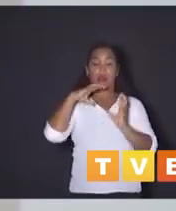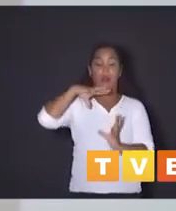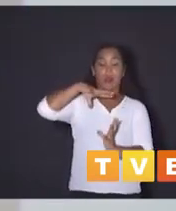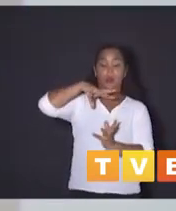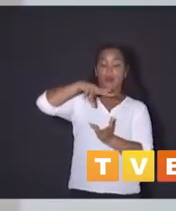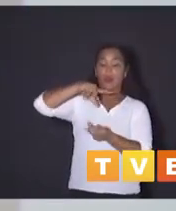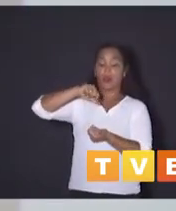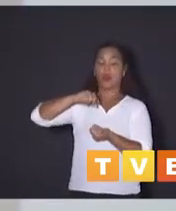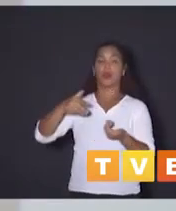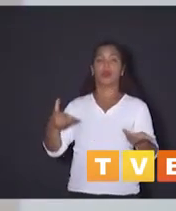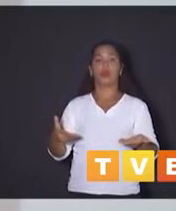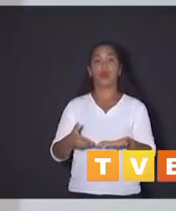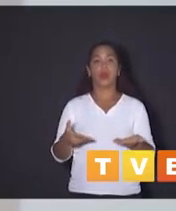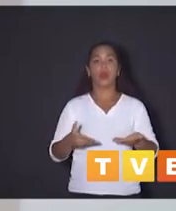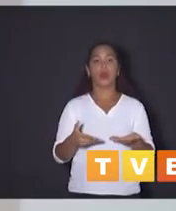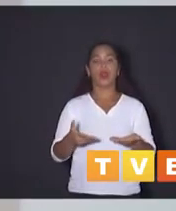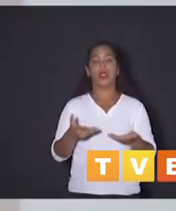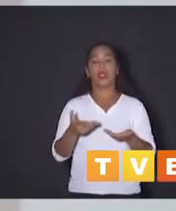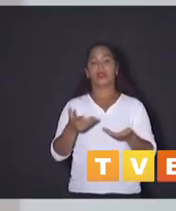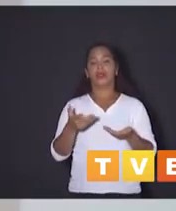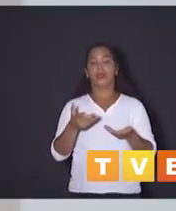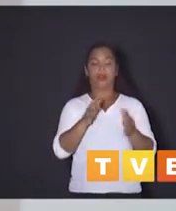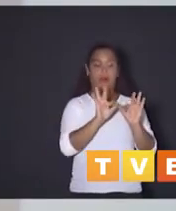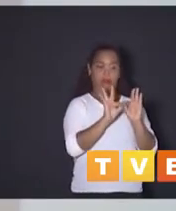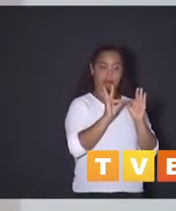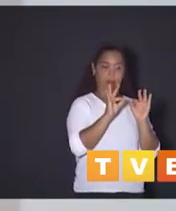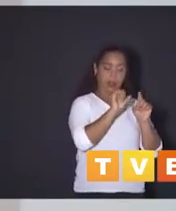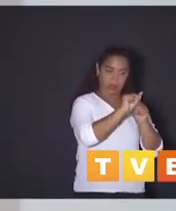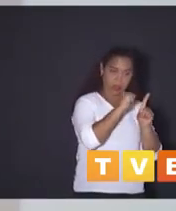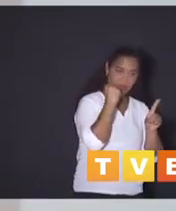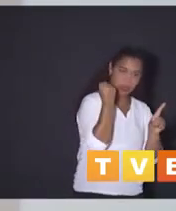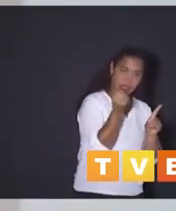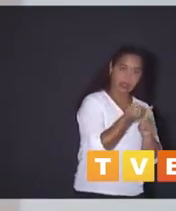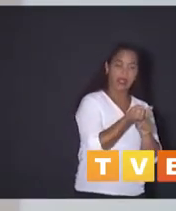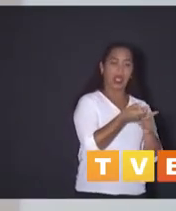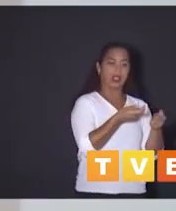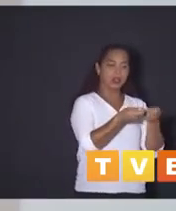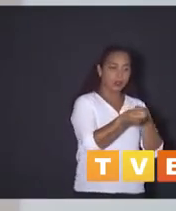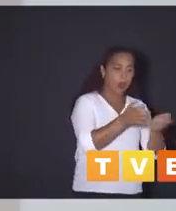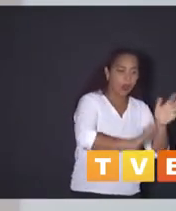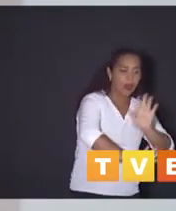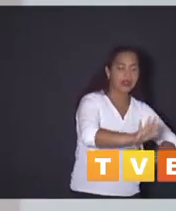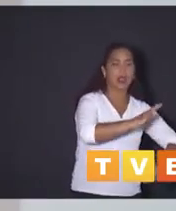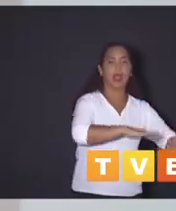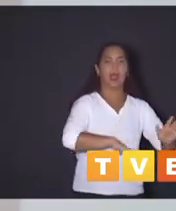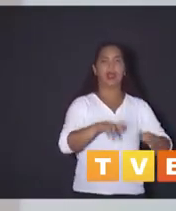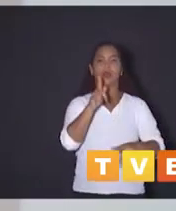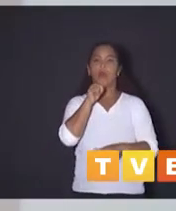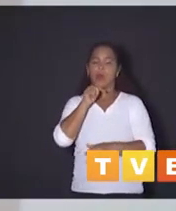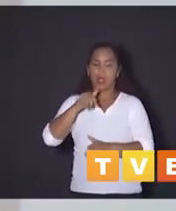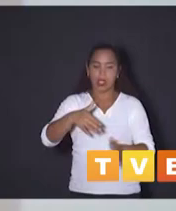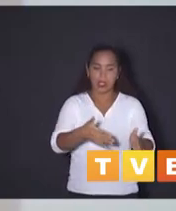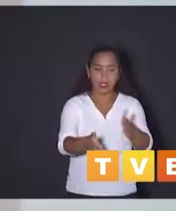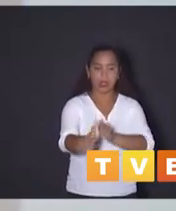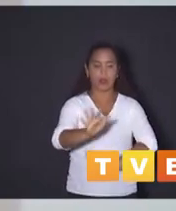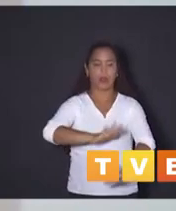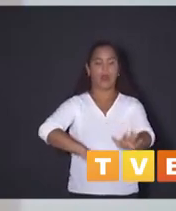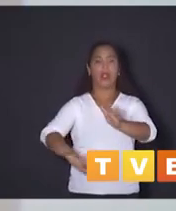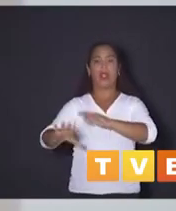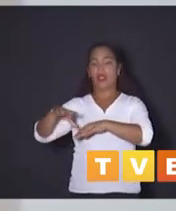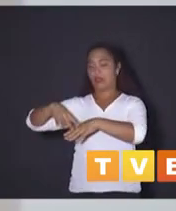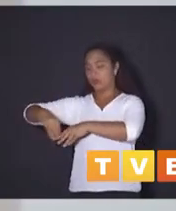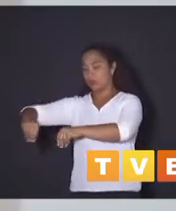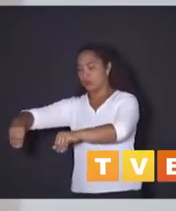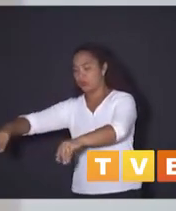encontra no sentido de preservação da sociedade no sentido de preservação de rios de água e solo é e também o que é mais importante no